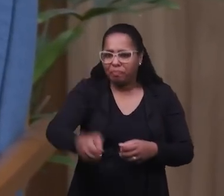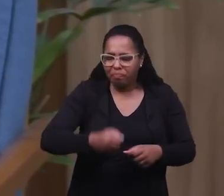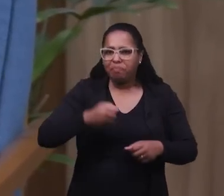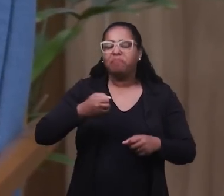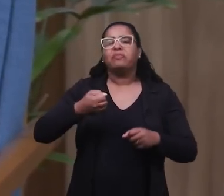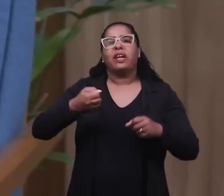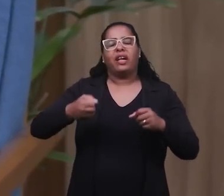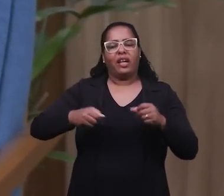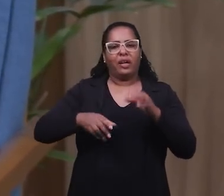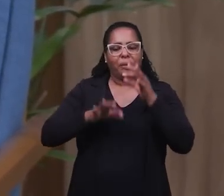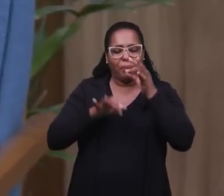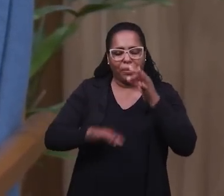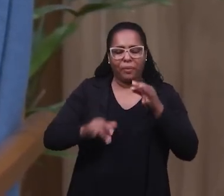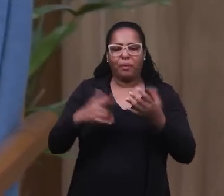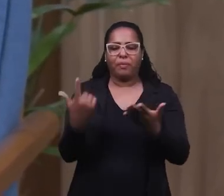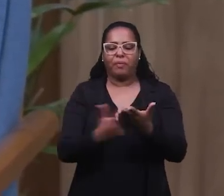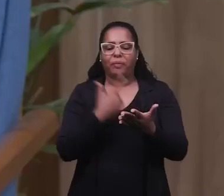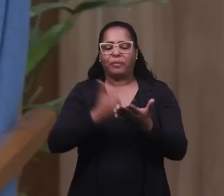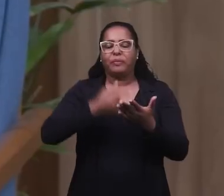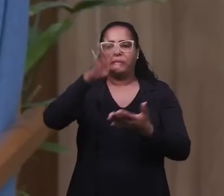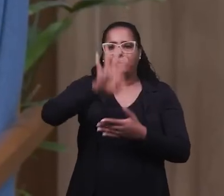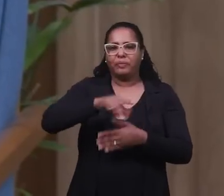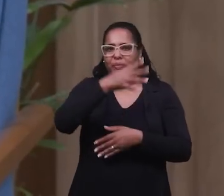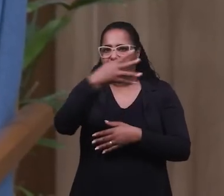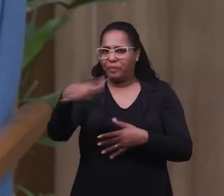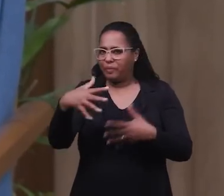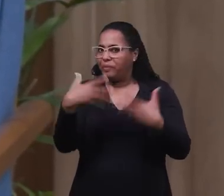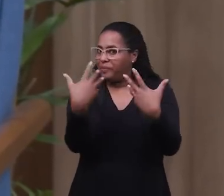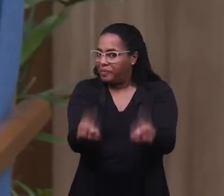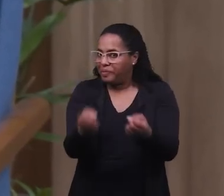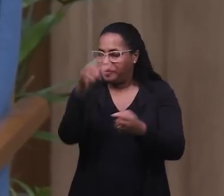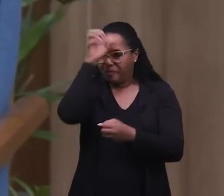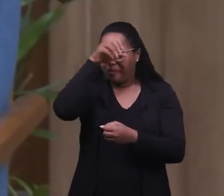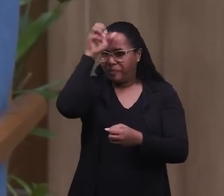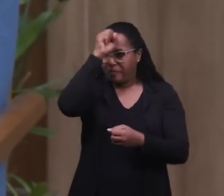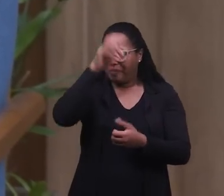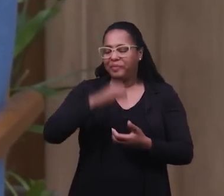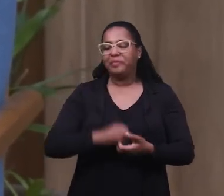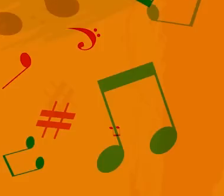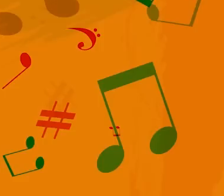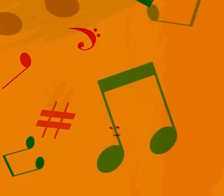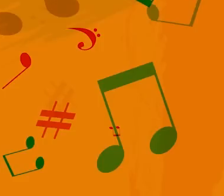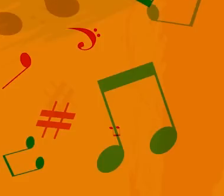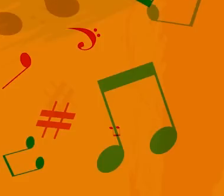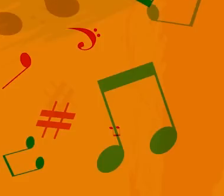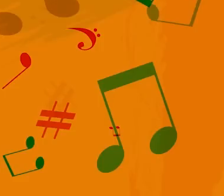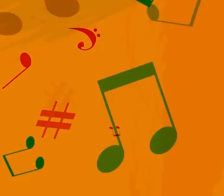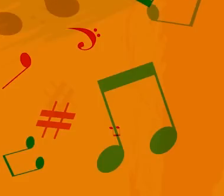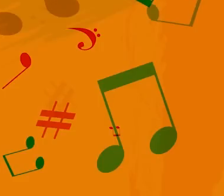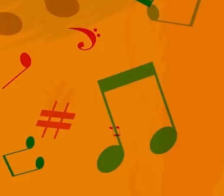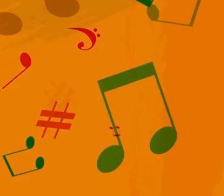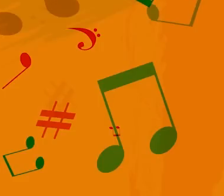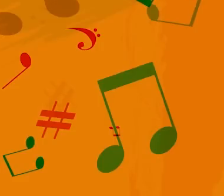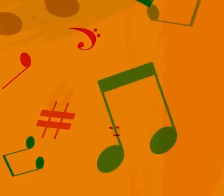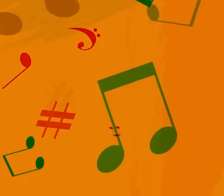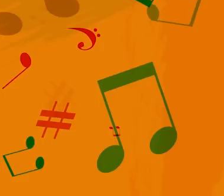louvor, pegue o seu instrumento, a sua coletânea de partituras e vamos aprender.